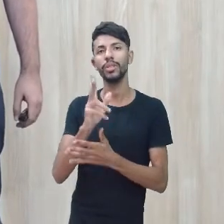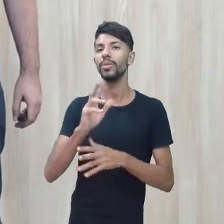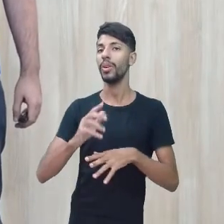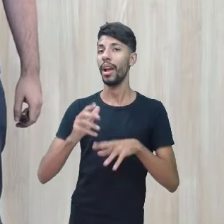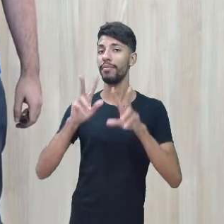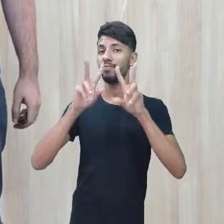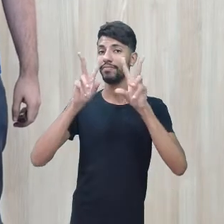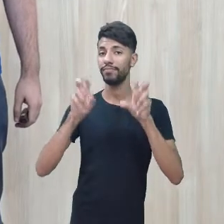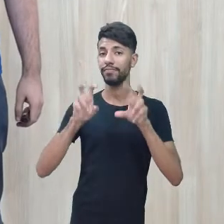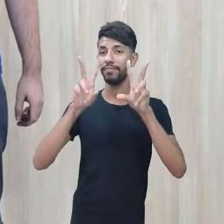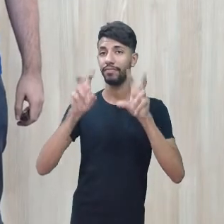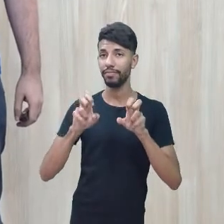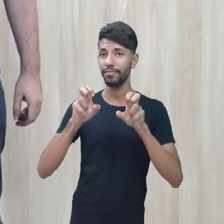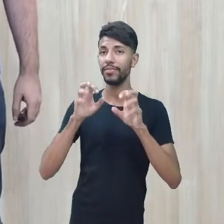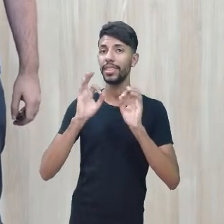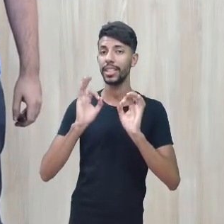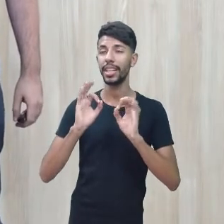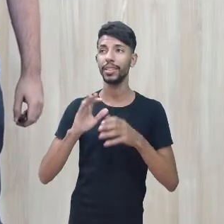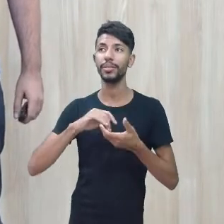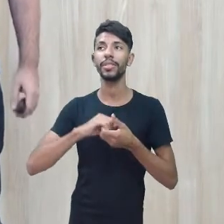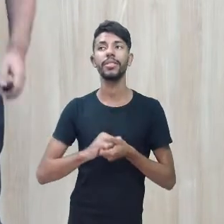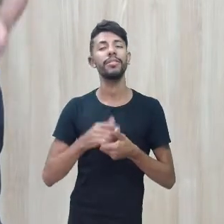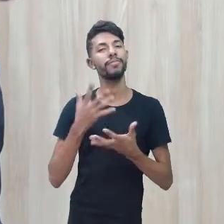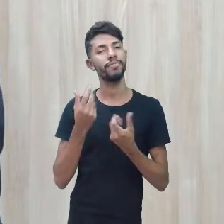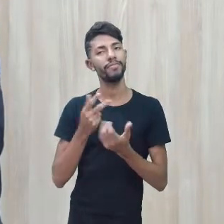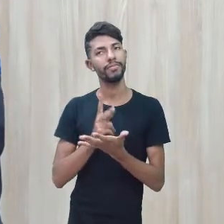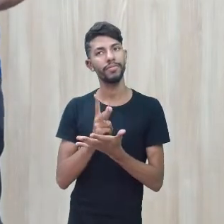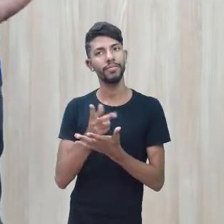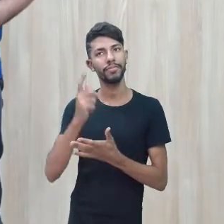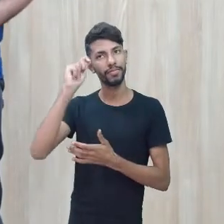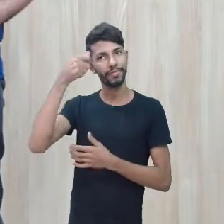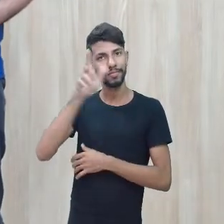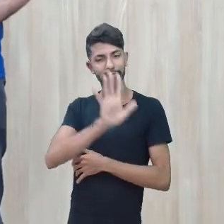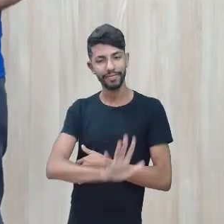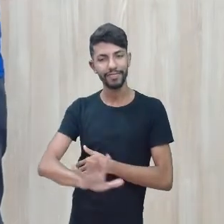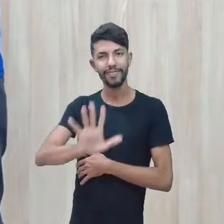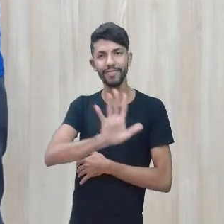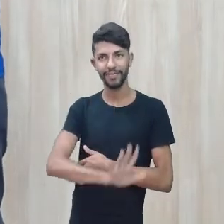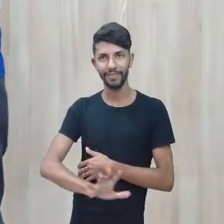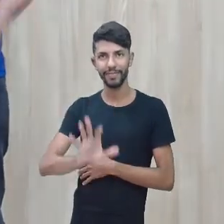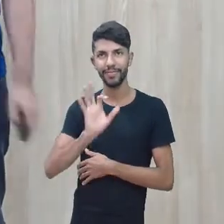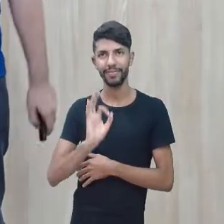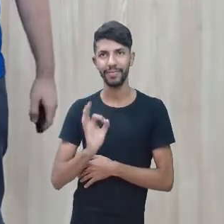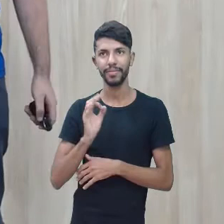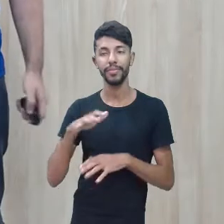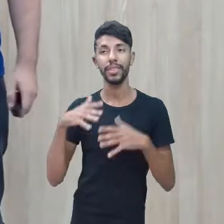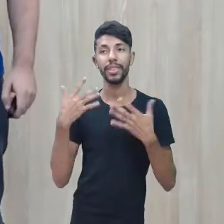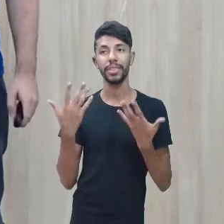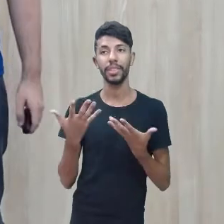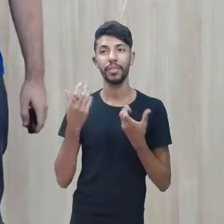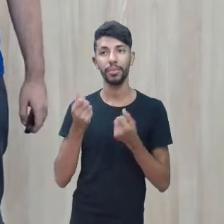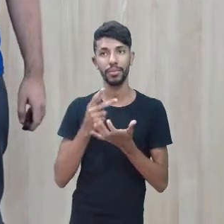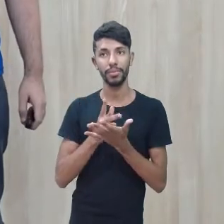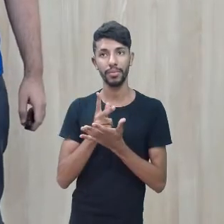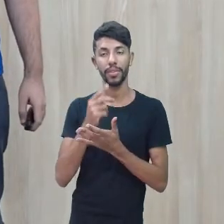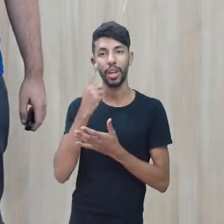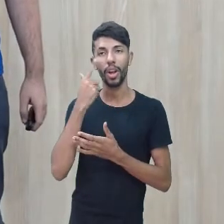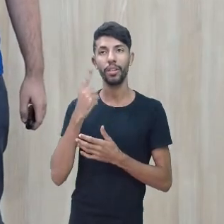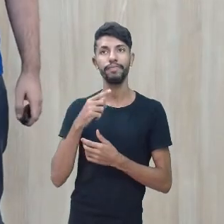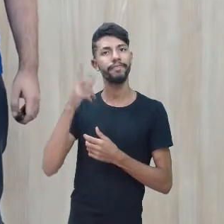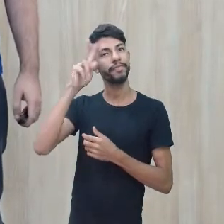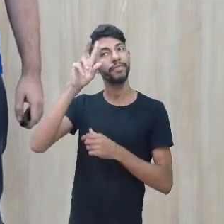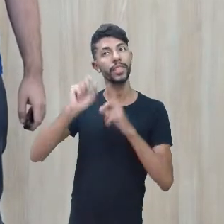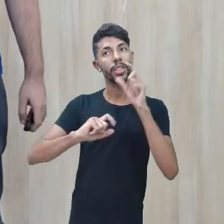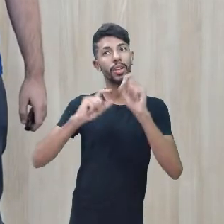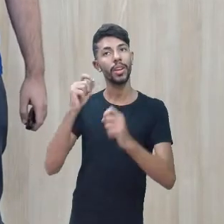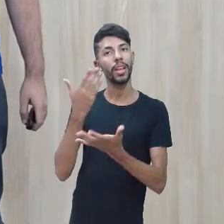já começamos falando sobre a África e vamos continuar falando sobre ela. Beleza? Vamos embora. Sempre lembrando a vocês, né, que